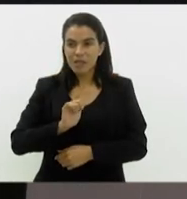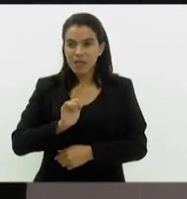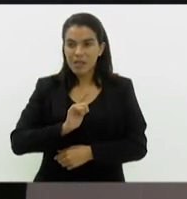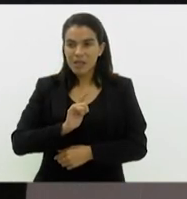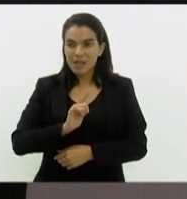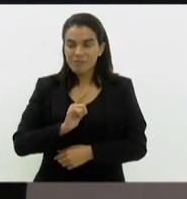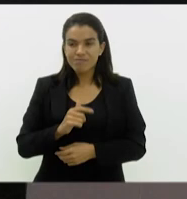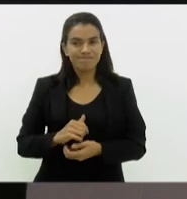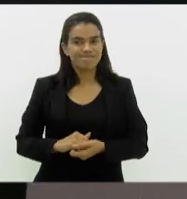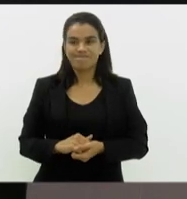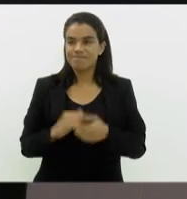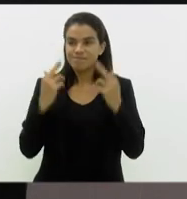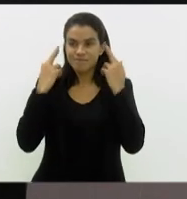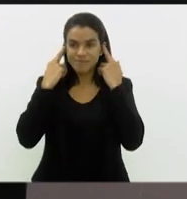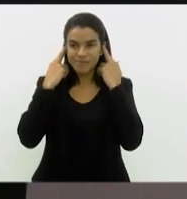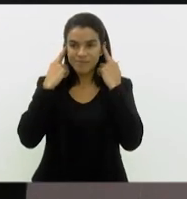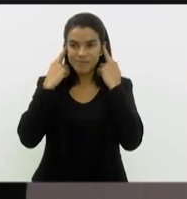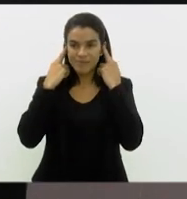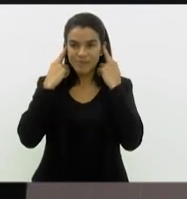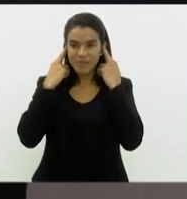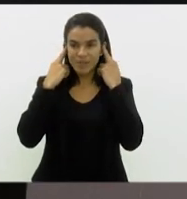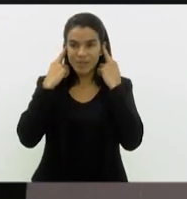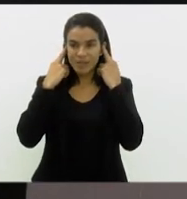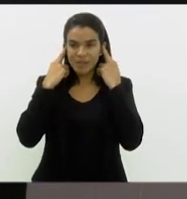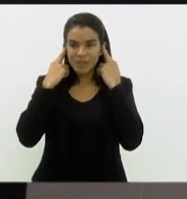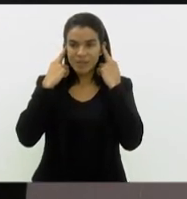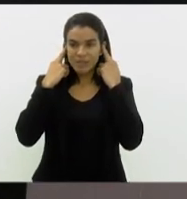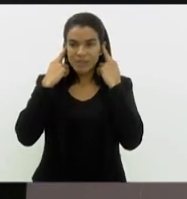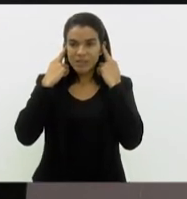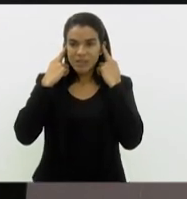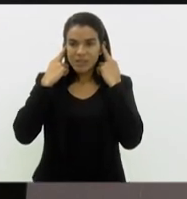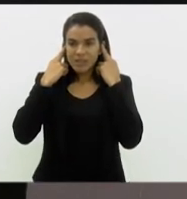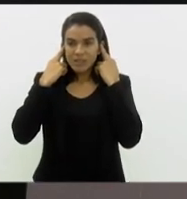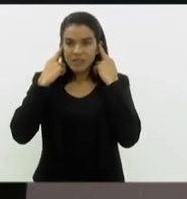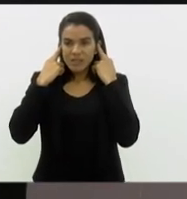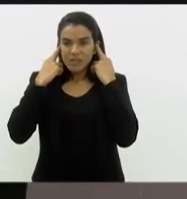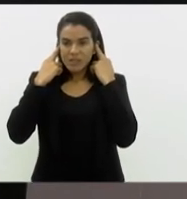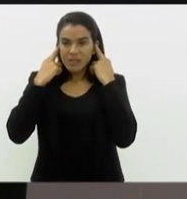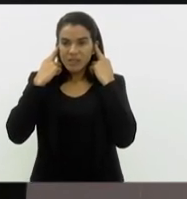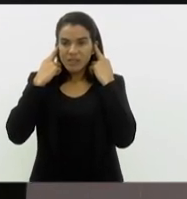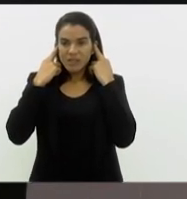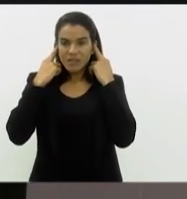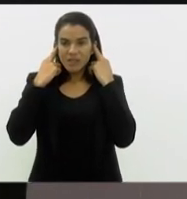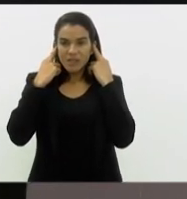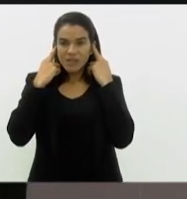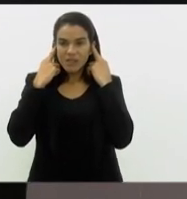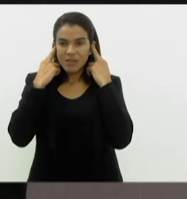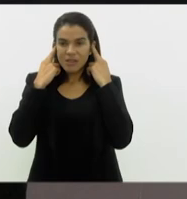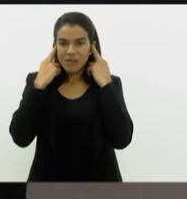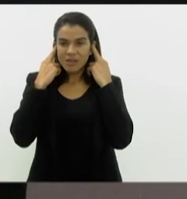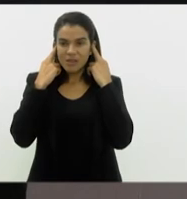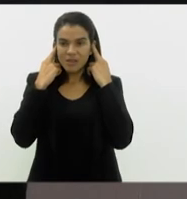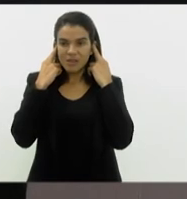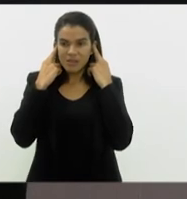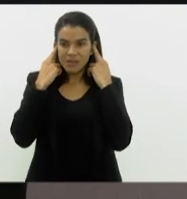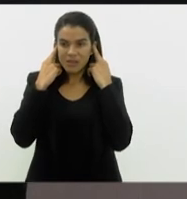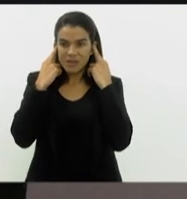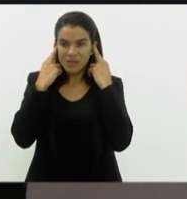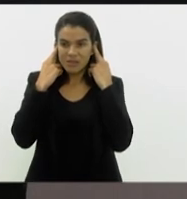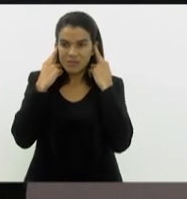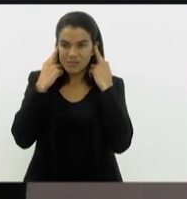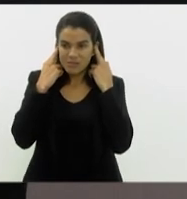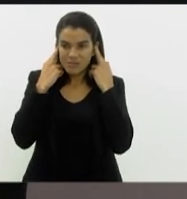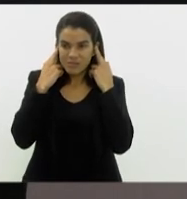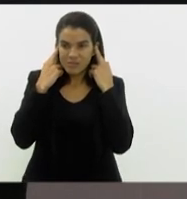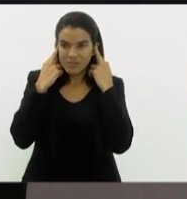quer aportar alguma coisa mais para que na última vez nós cheguemos com tudo pronto